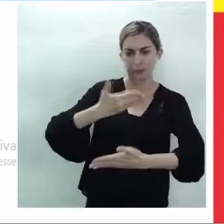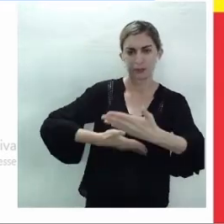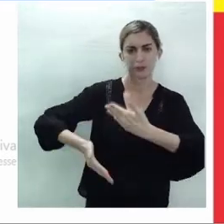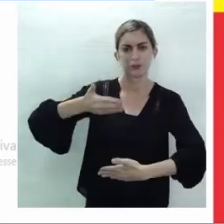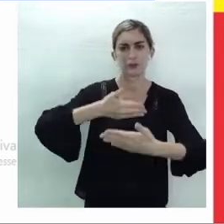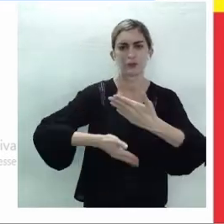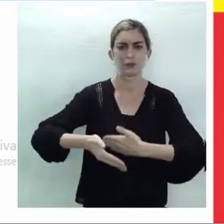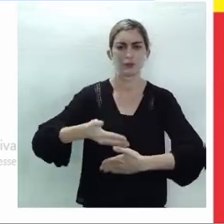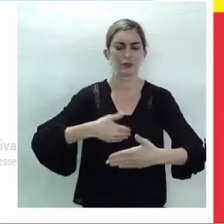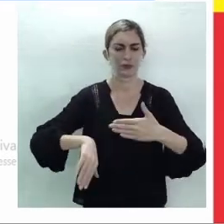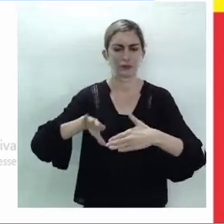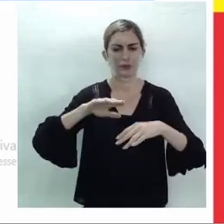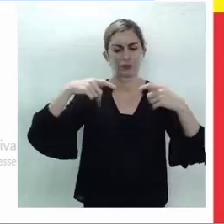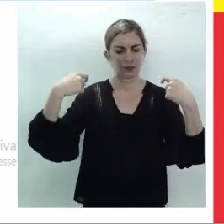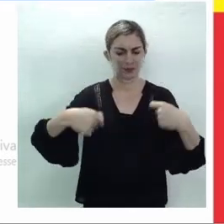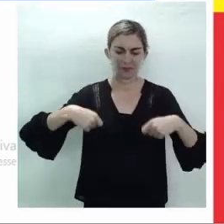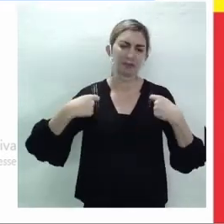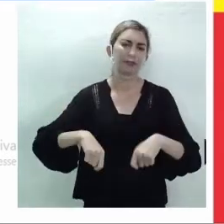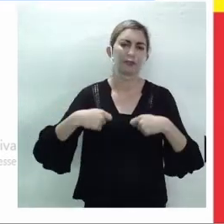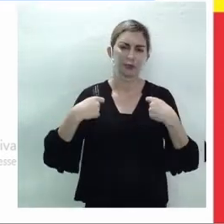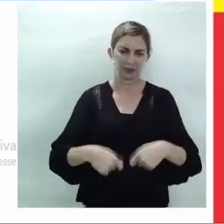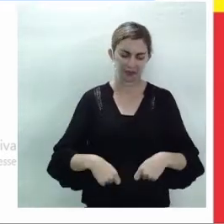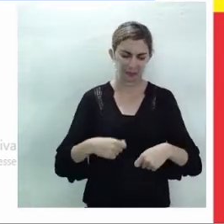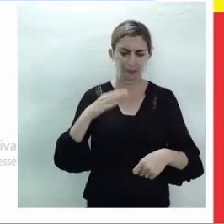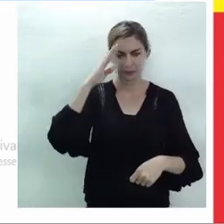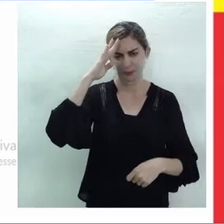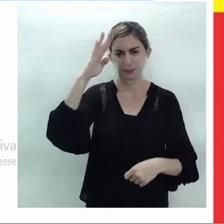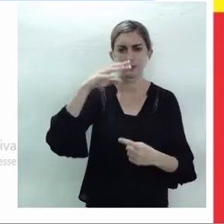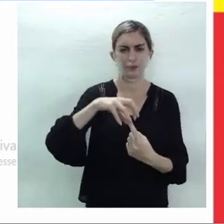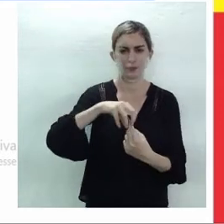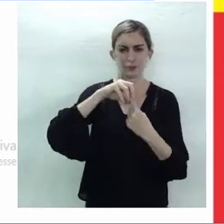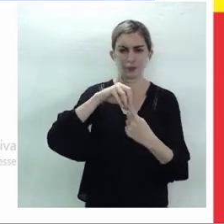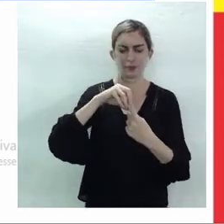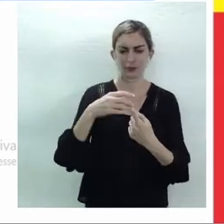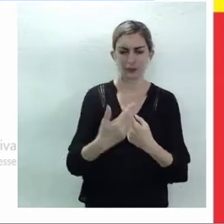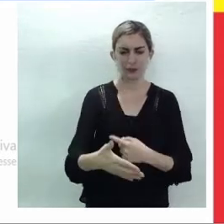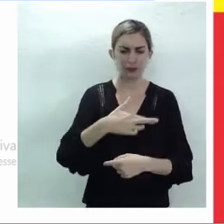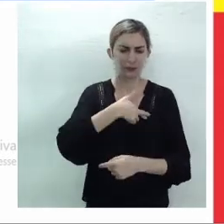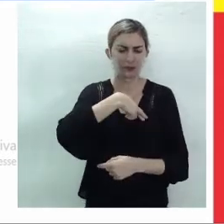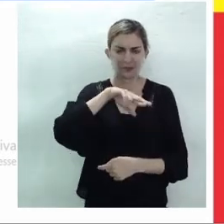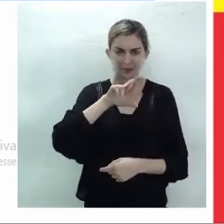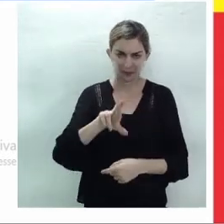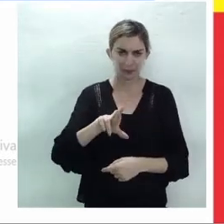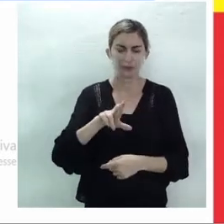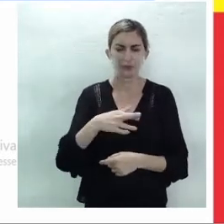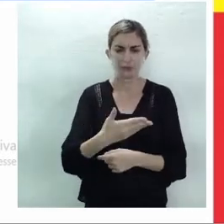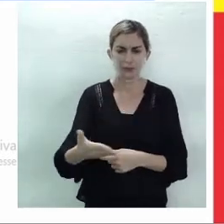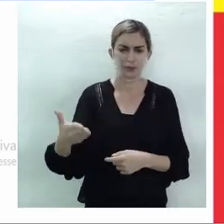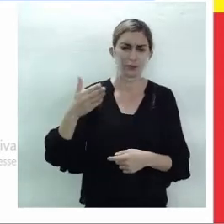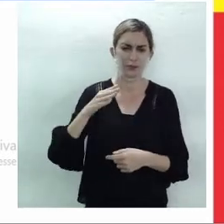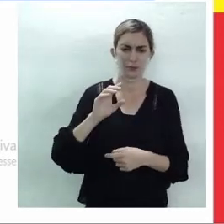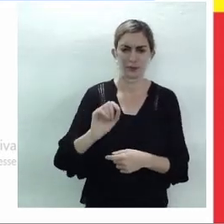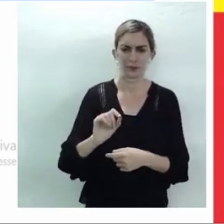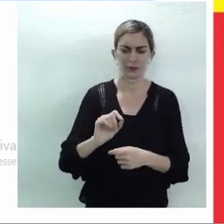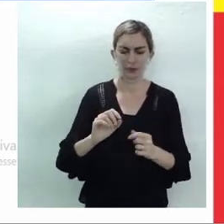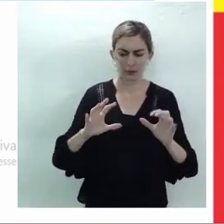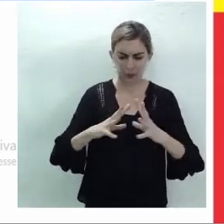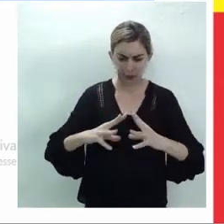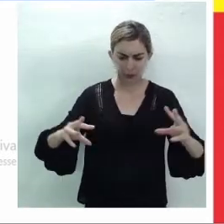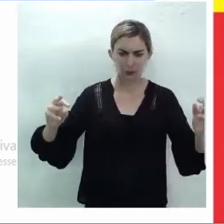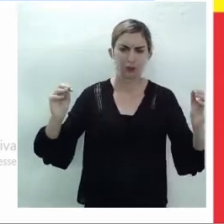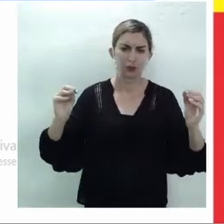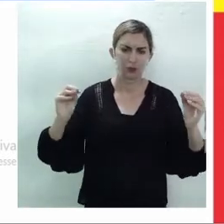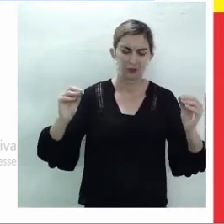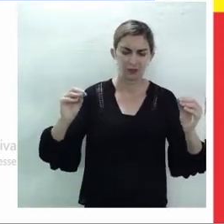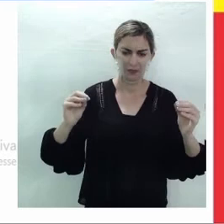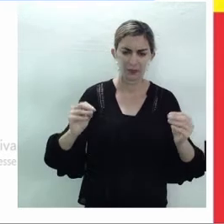relacionam entre si, uma necessidade primordial para as religiões é a de curar